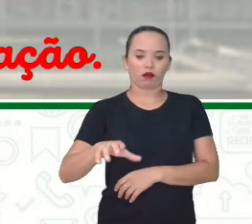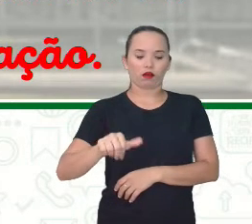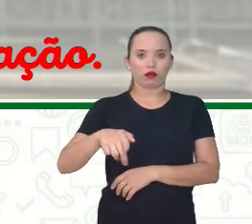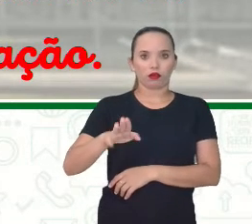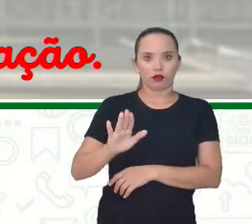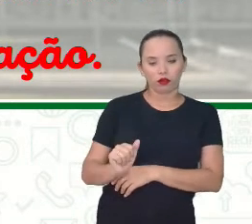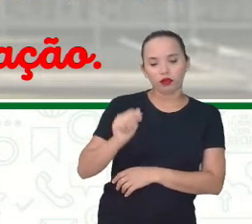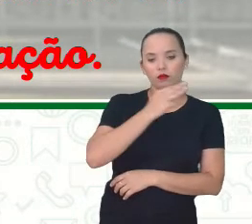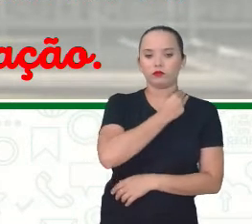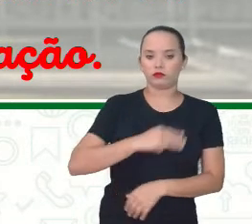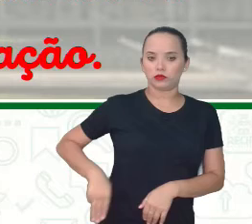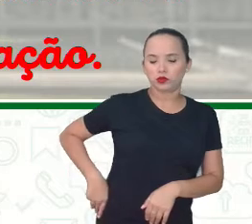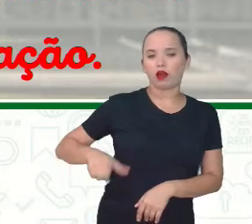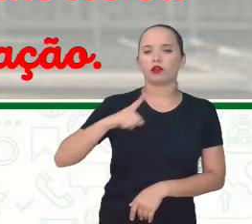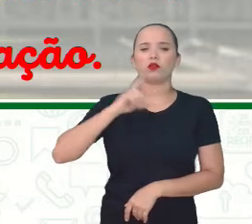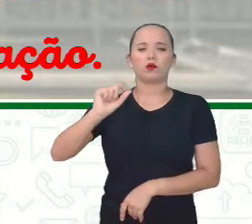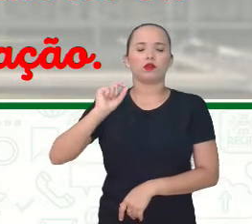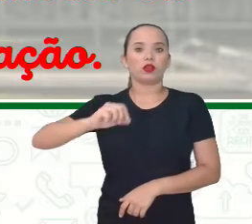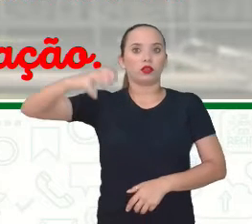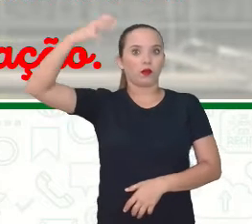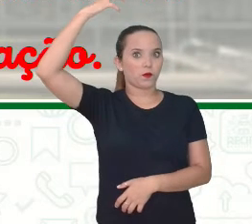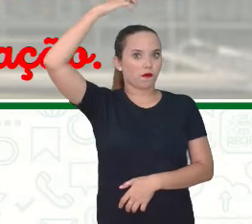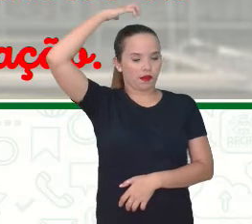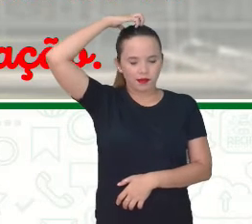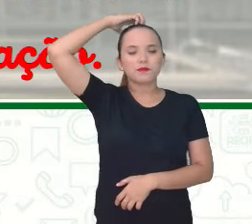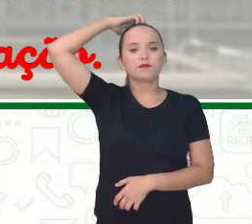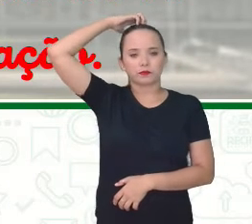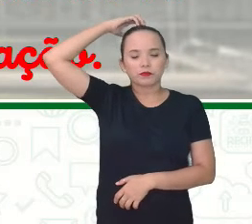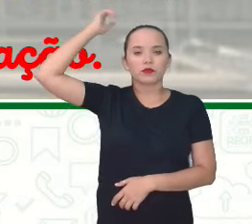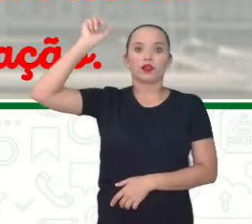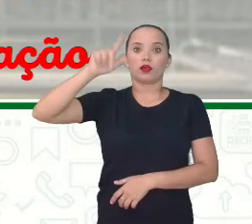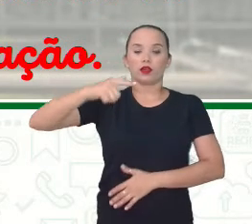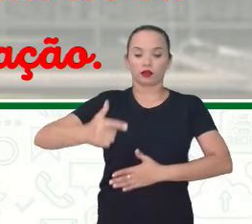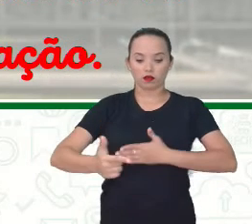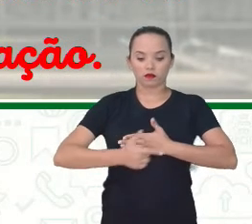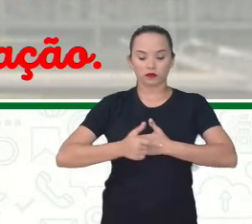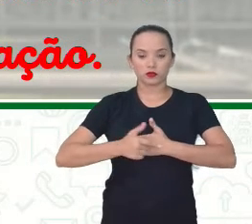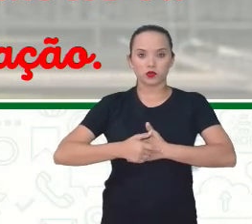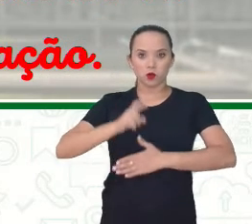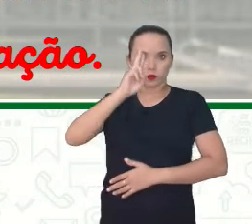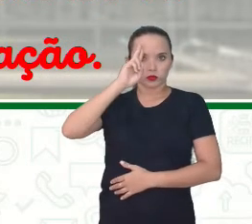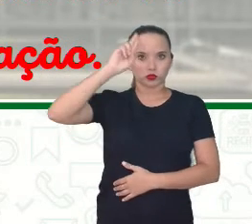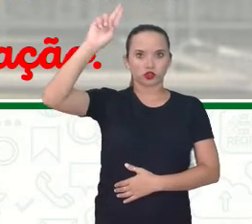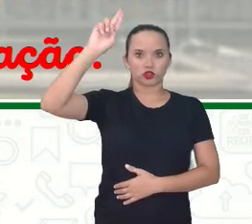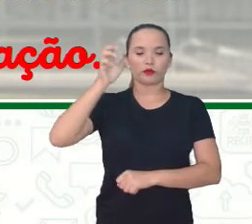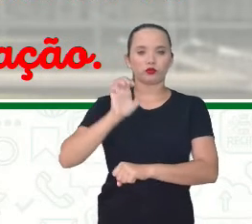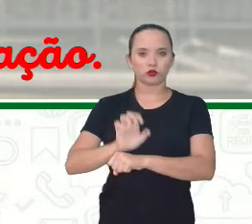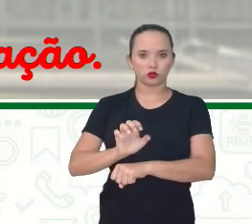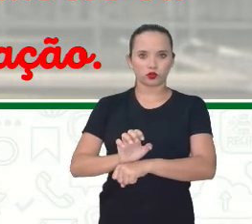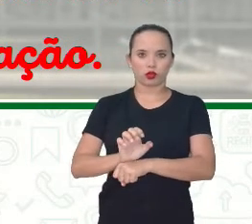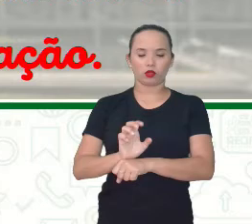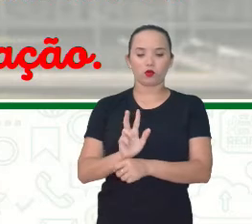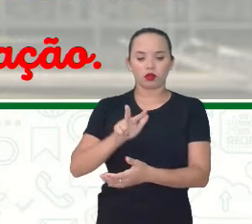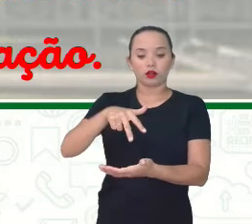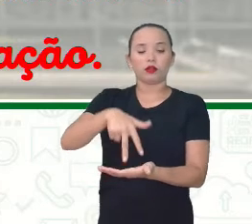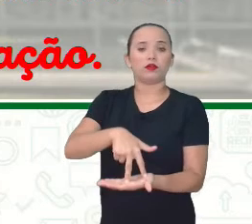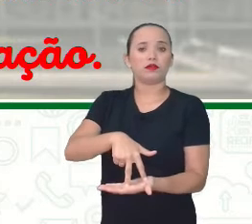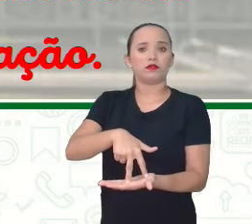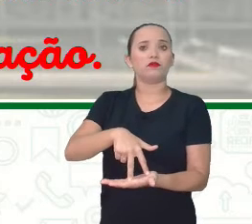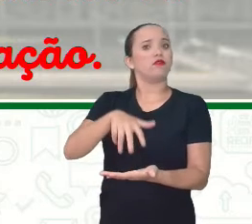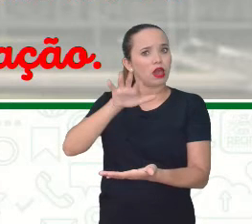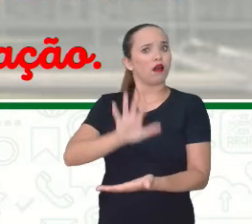monarca, né, ou um rei, né, exerce a função de chefe de Estado e mantém-se em tal cargo até a sua